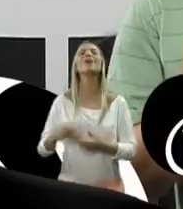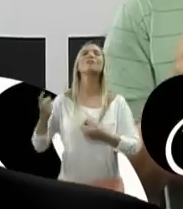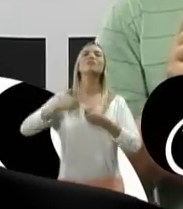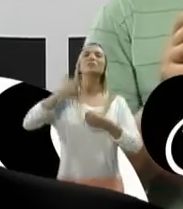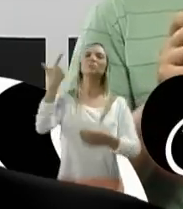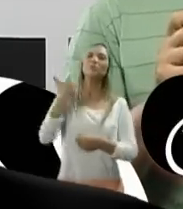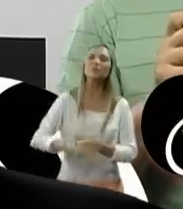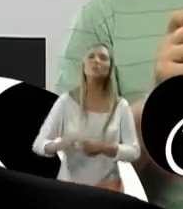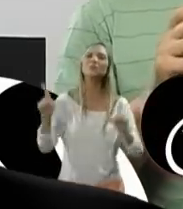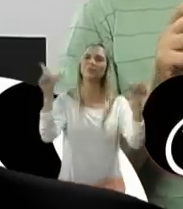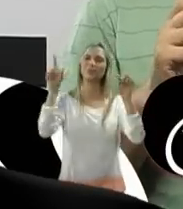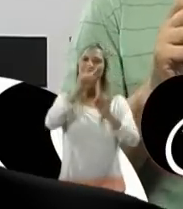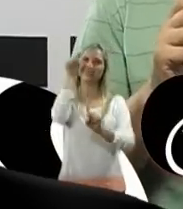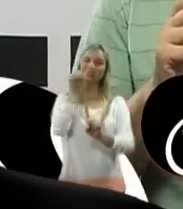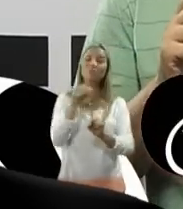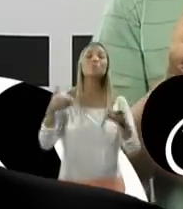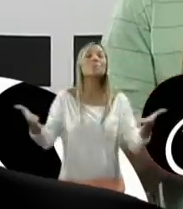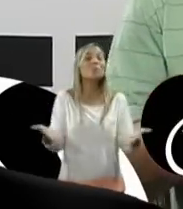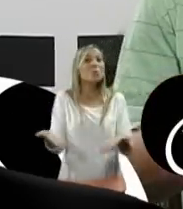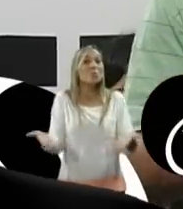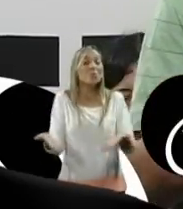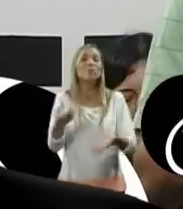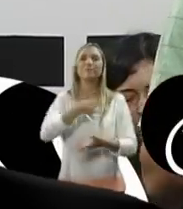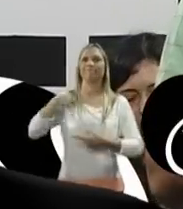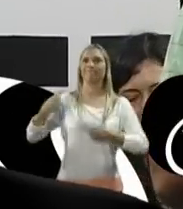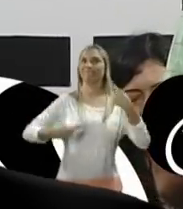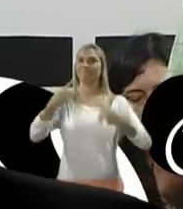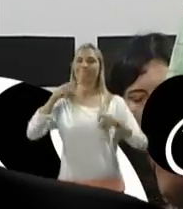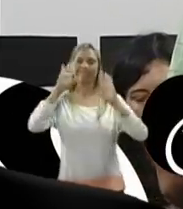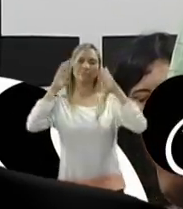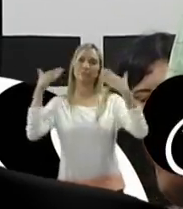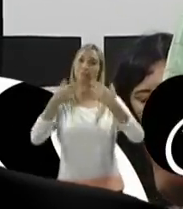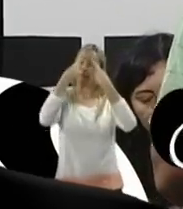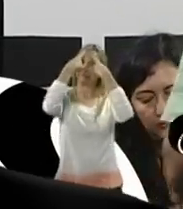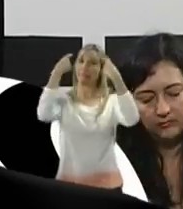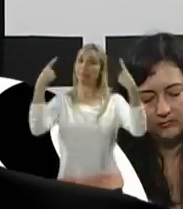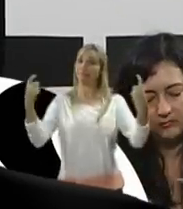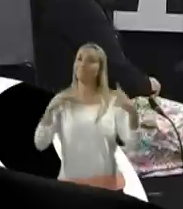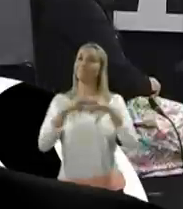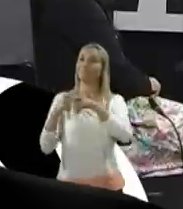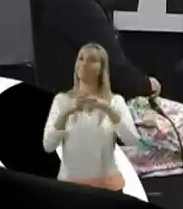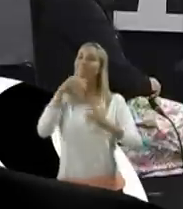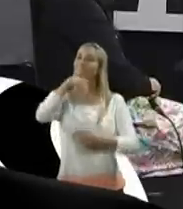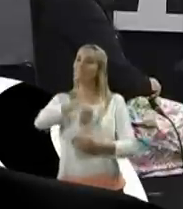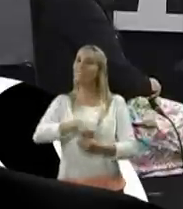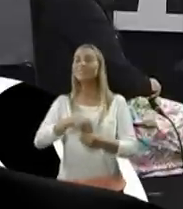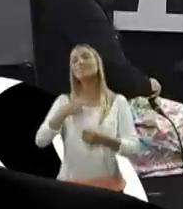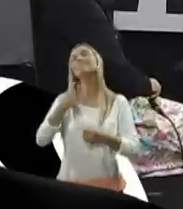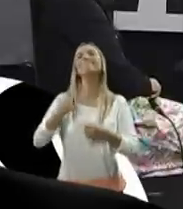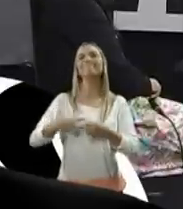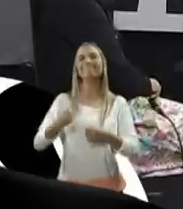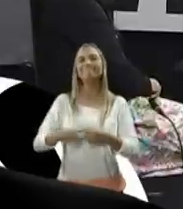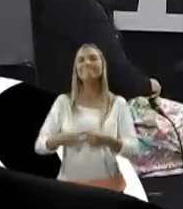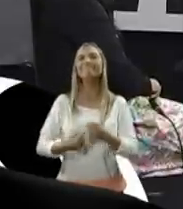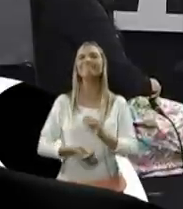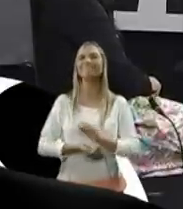Voltamos com o programa Questões, hoje discutindo a atenção à violência nas cidades.